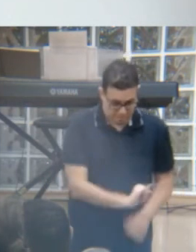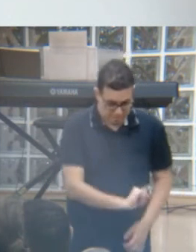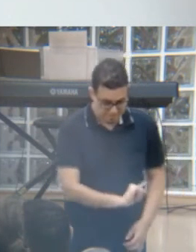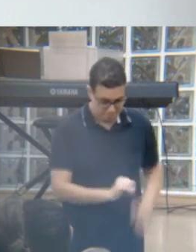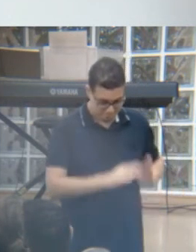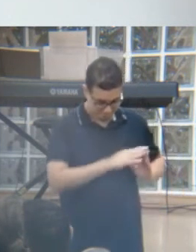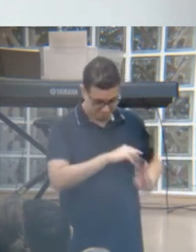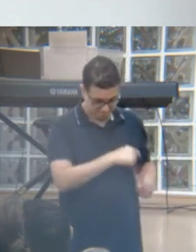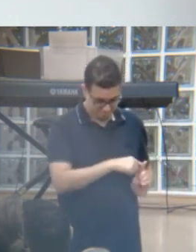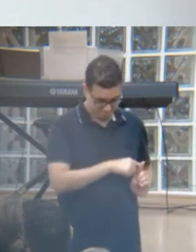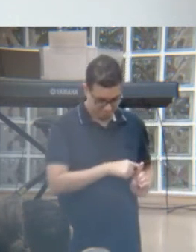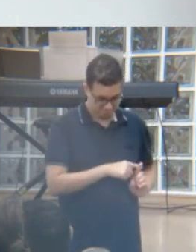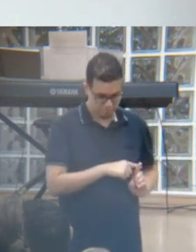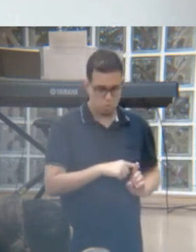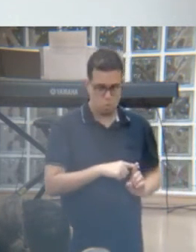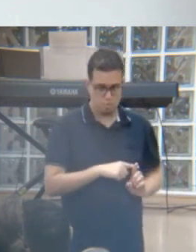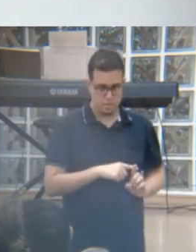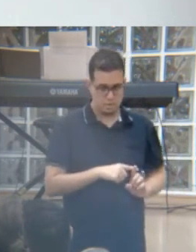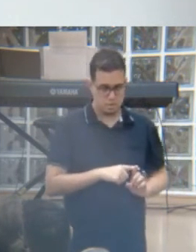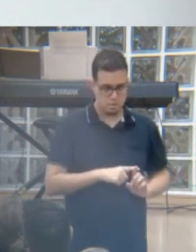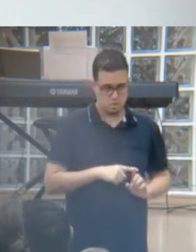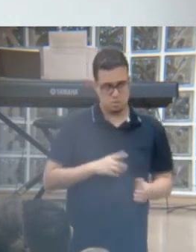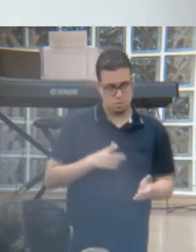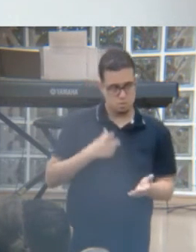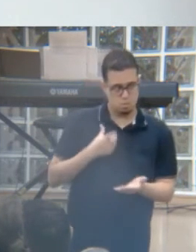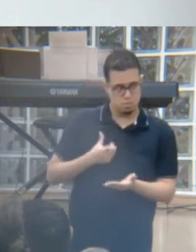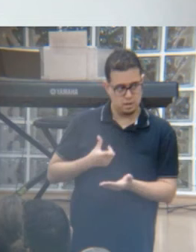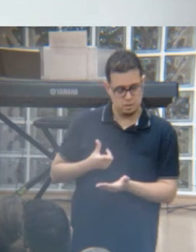uma compra, lá no mercado.